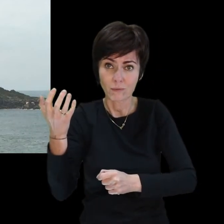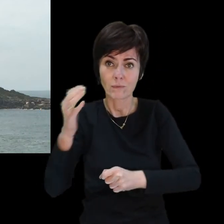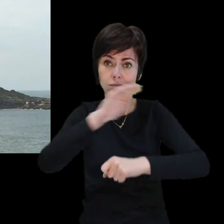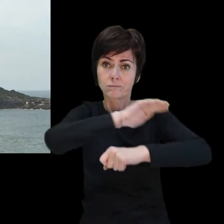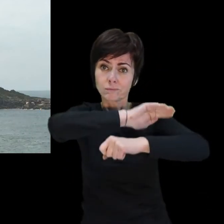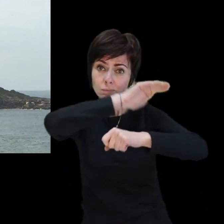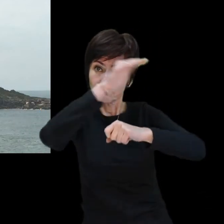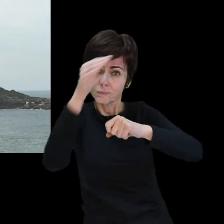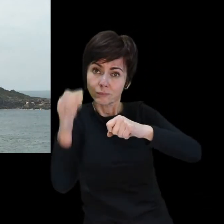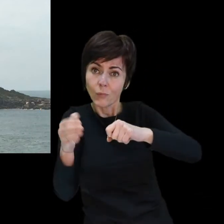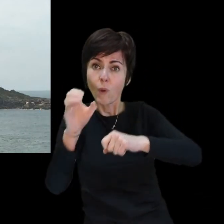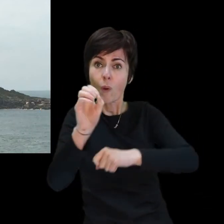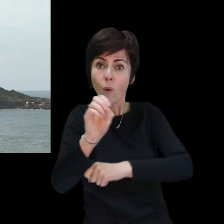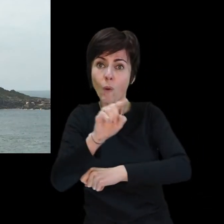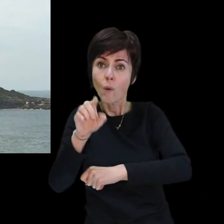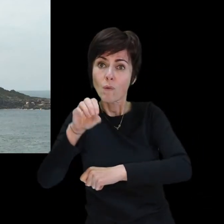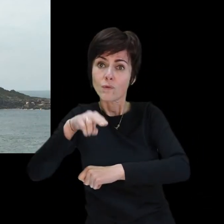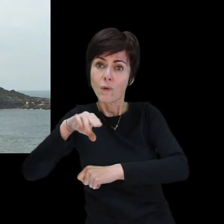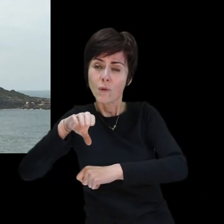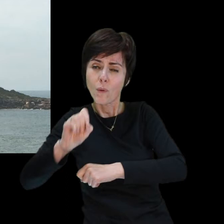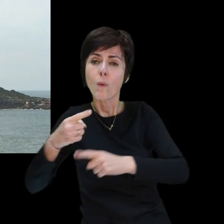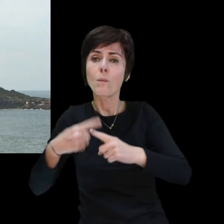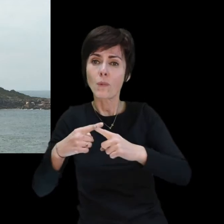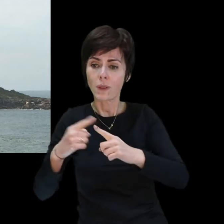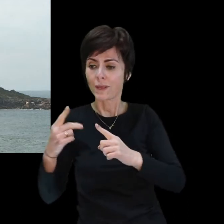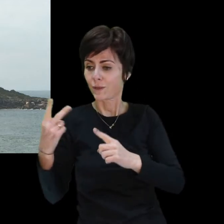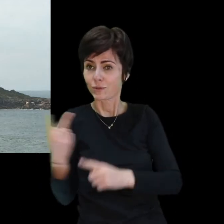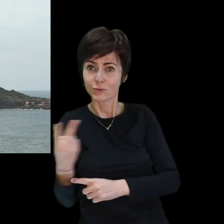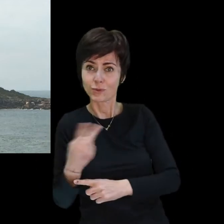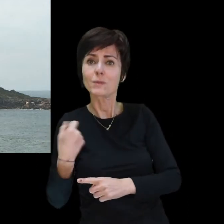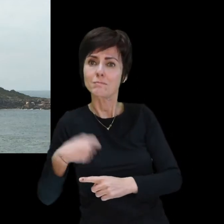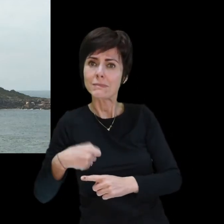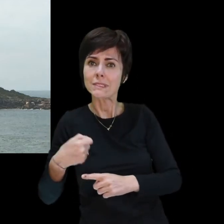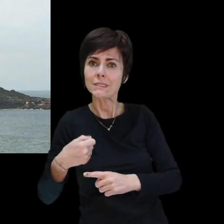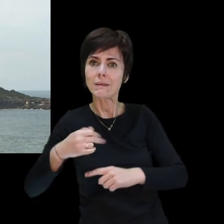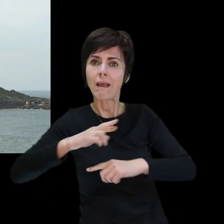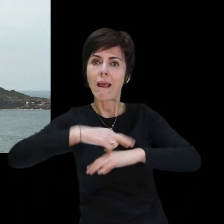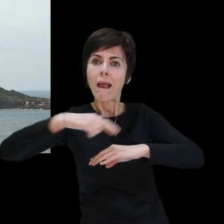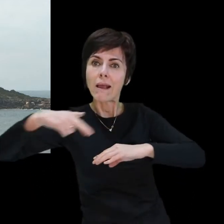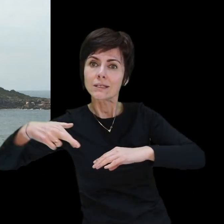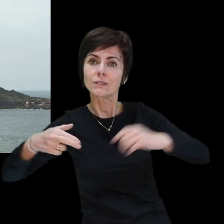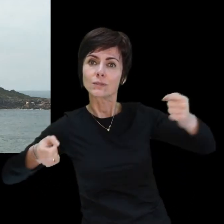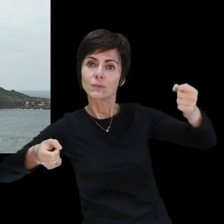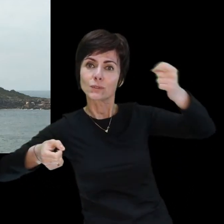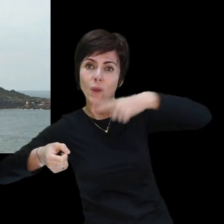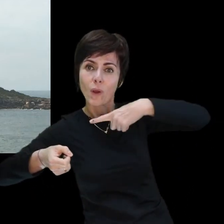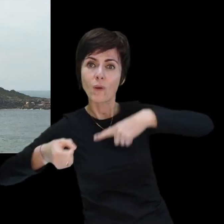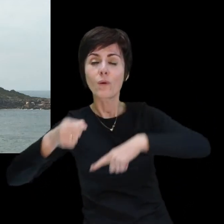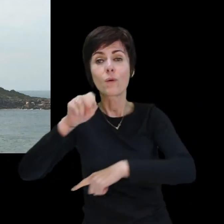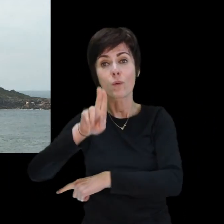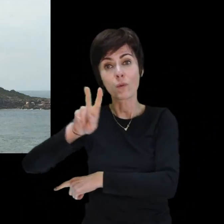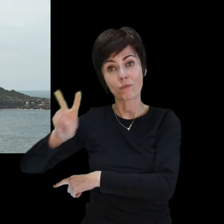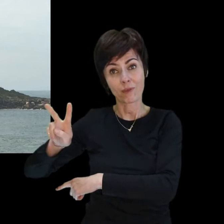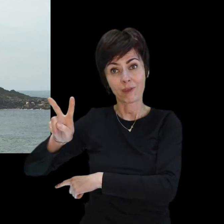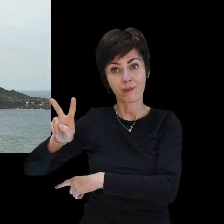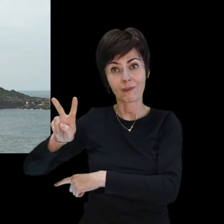nas duas etapas é preciso absorver radiação UV para a reação acontecer. Então, esse escudo de ozônio